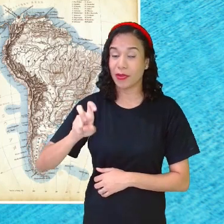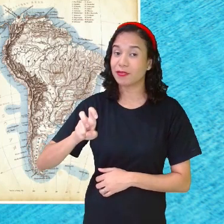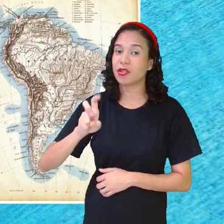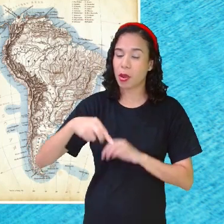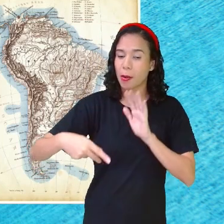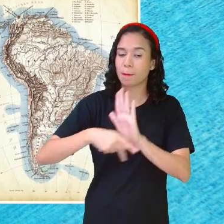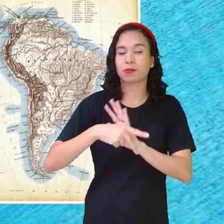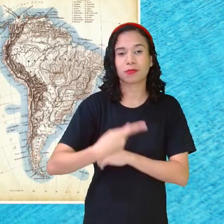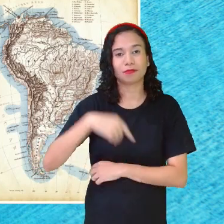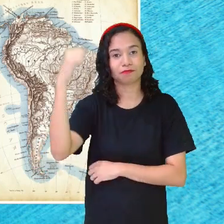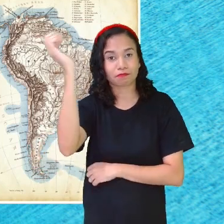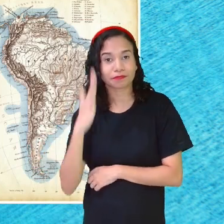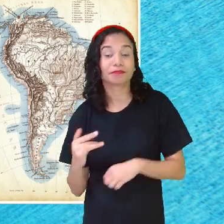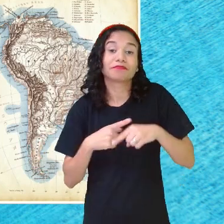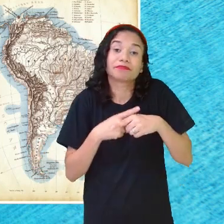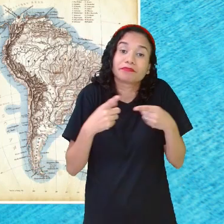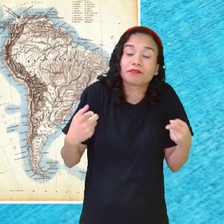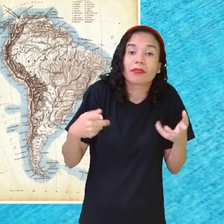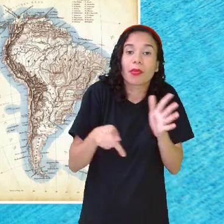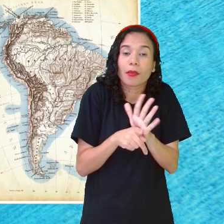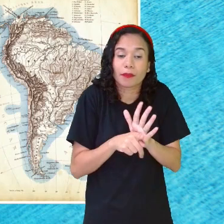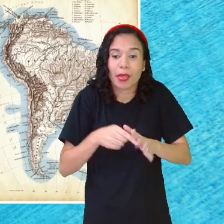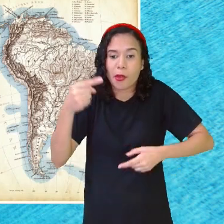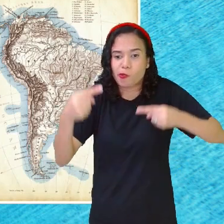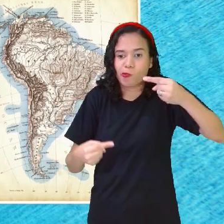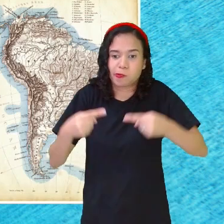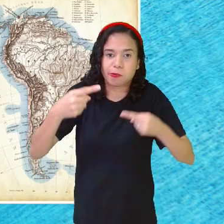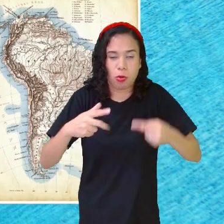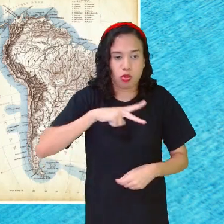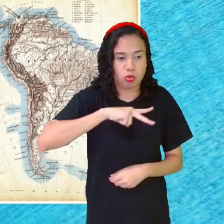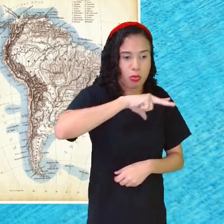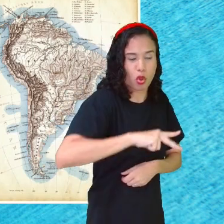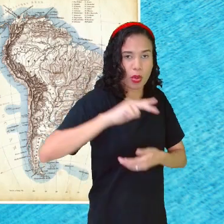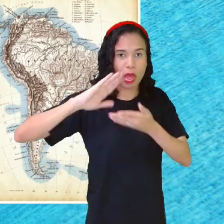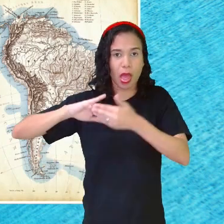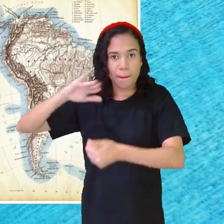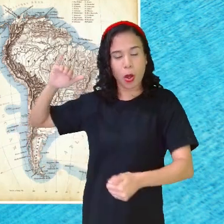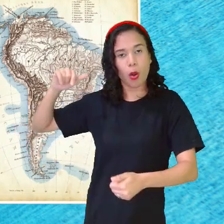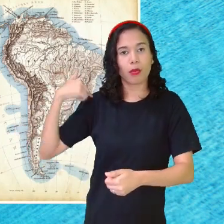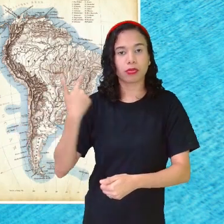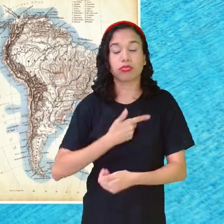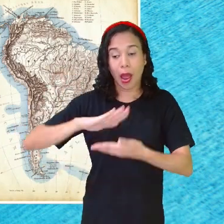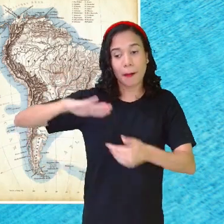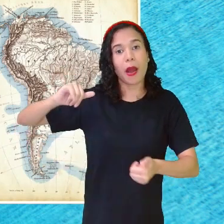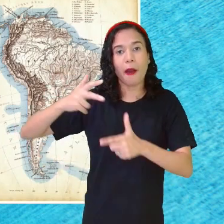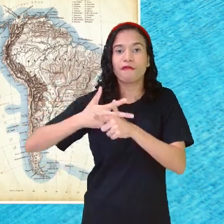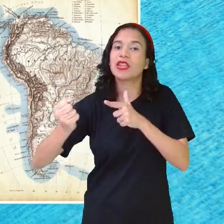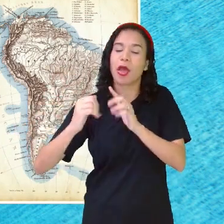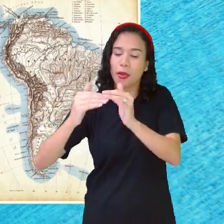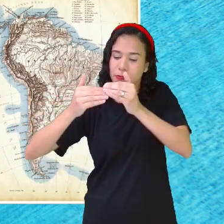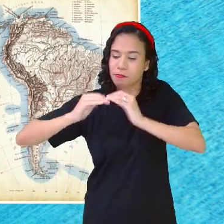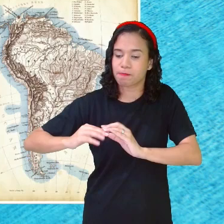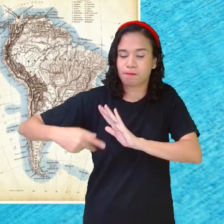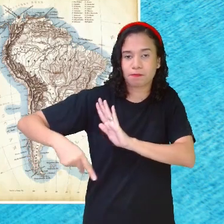1825. Mas acontece que na disputa entre os portugueses e os espanhóis, a Espanha acabou vencendo.